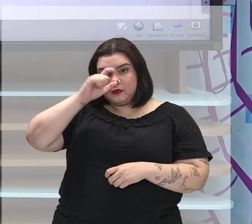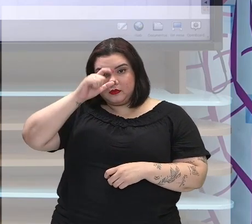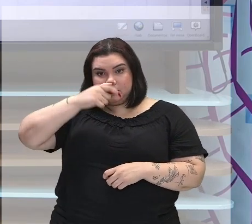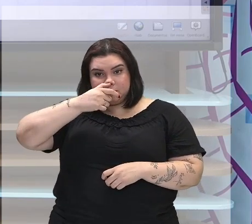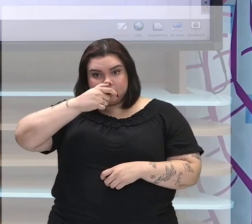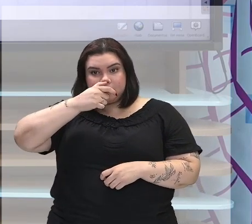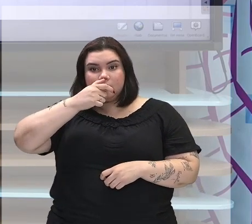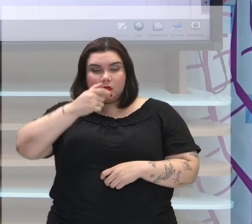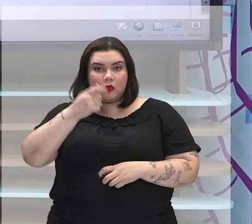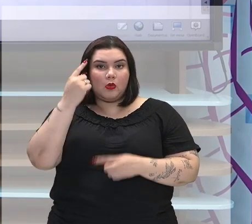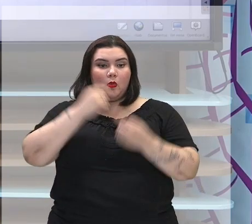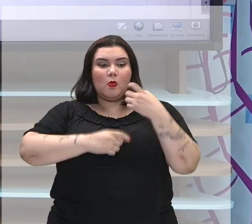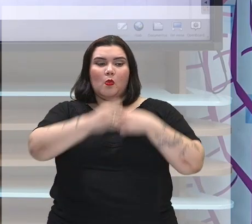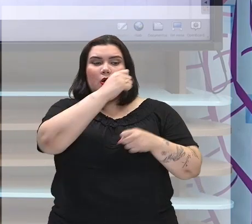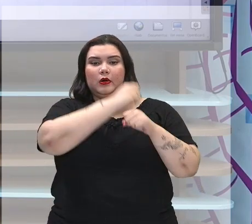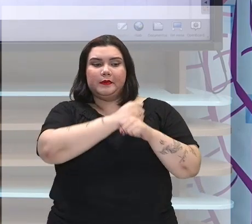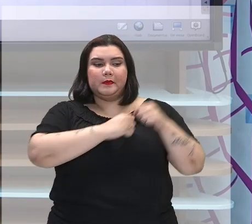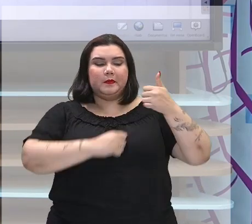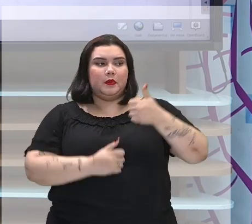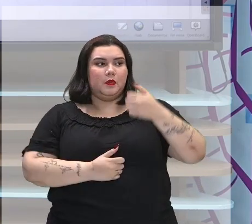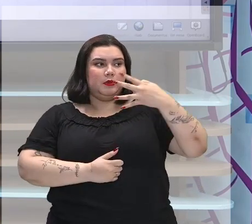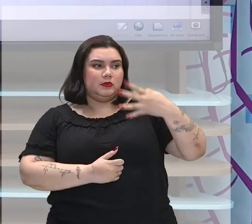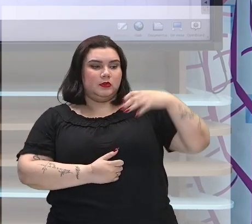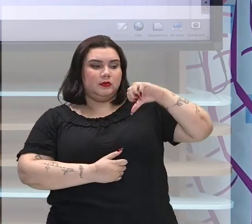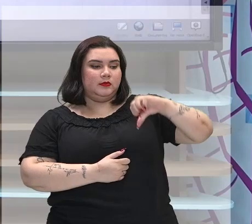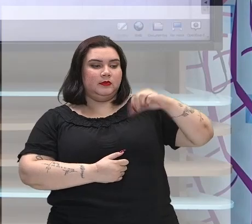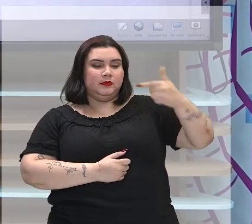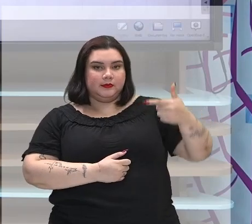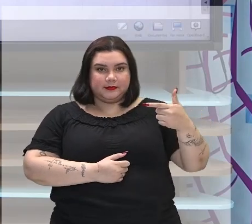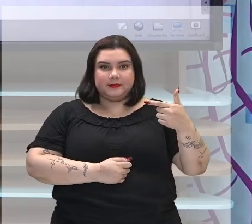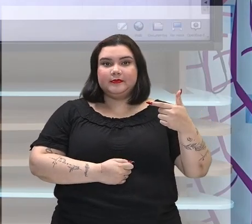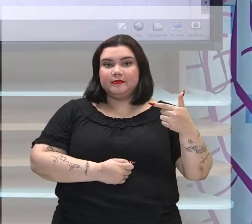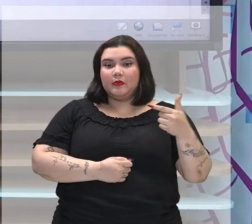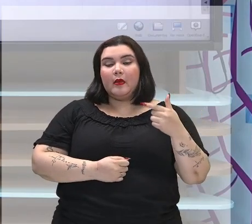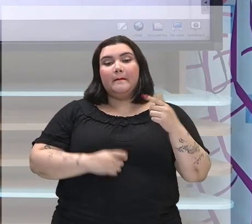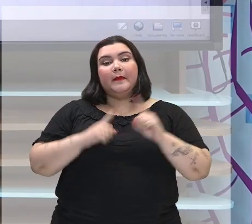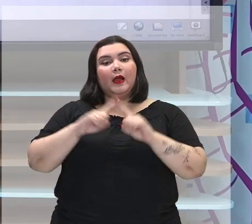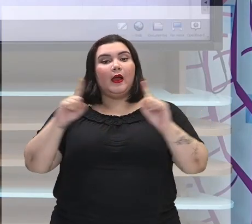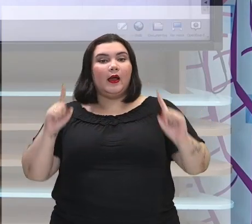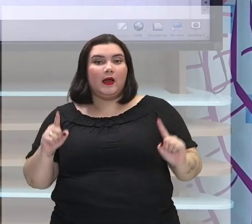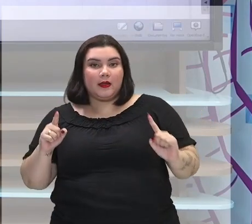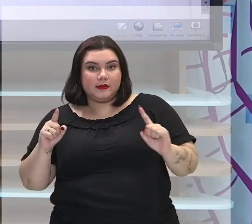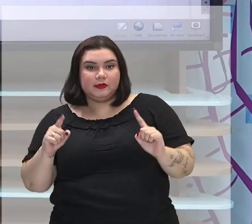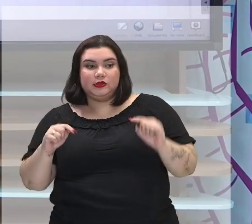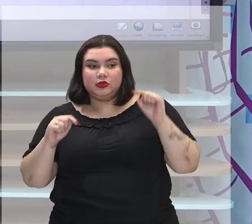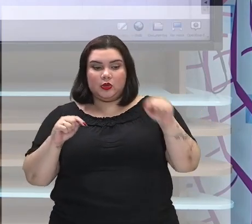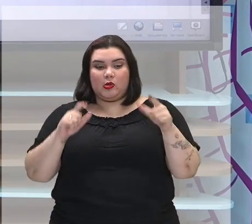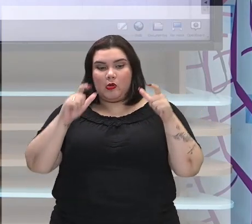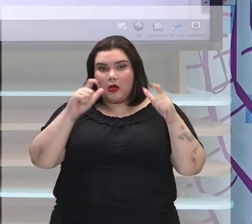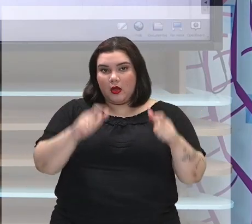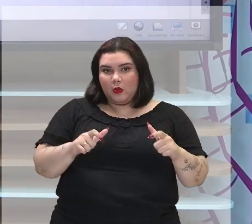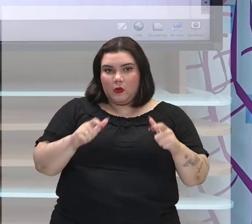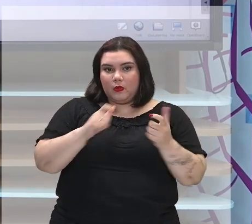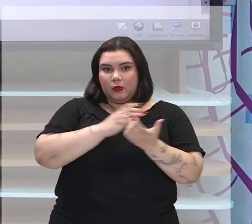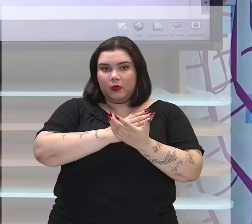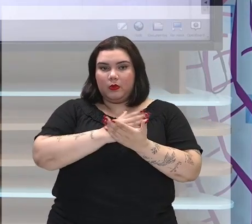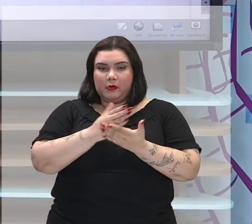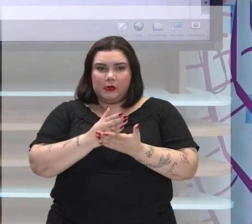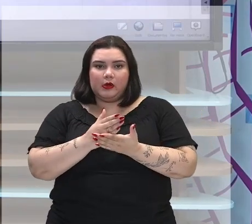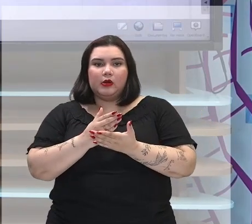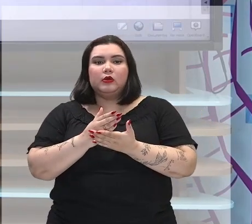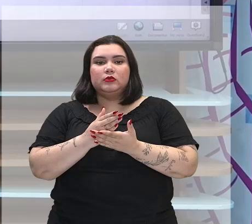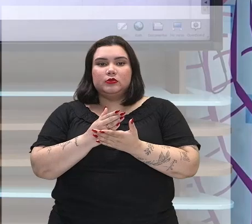em 1492, mas, né, essa ilha ela vai começar a ser